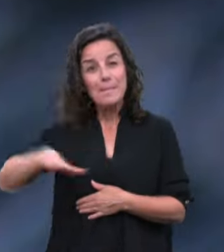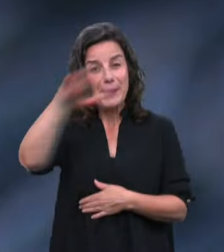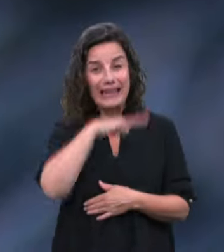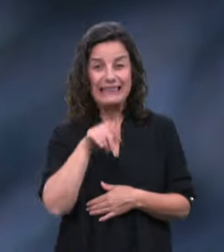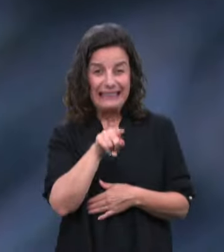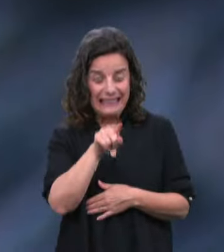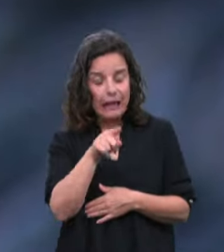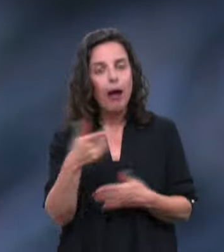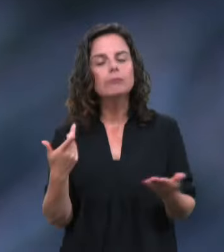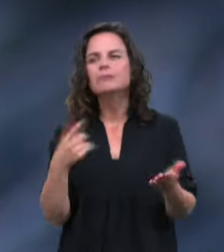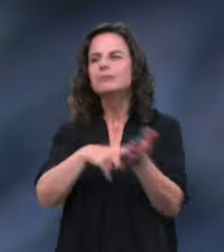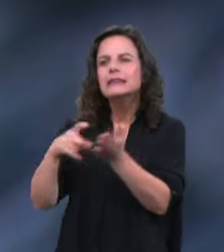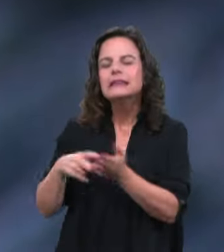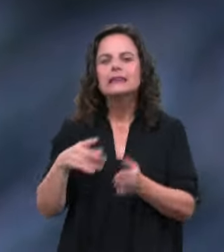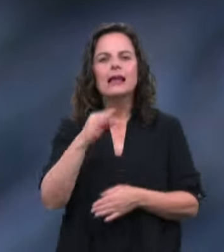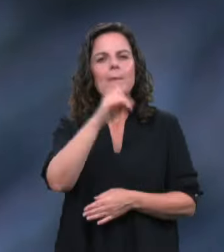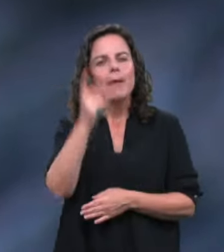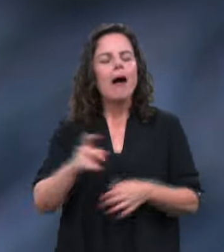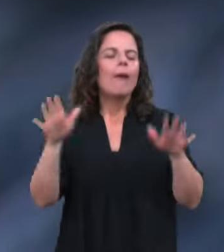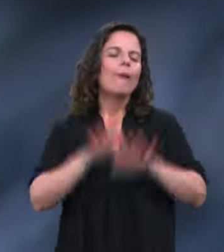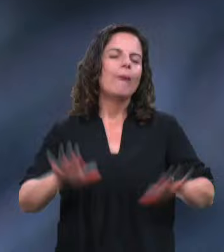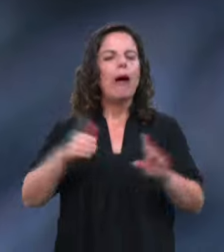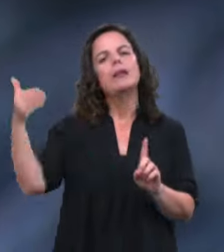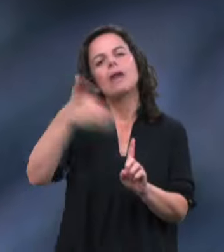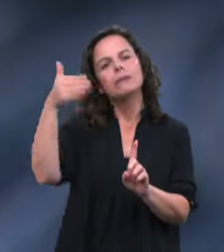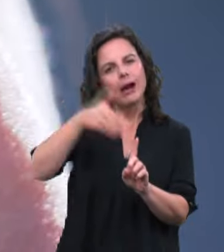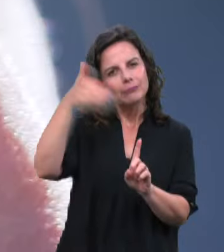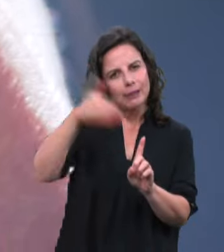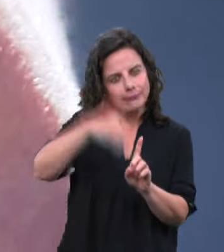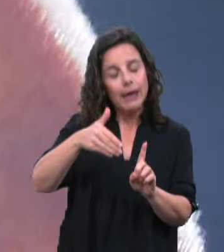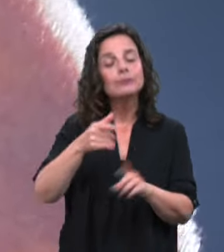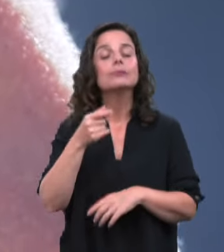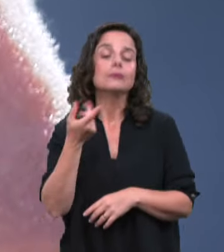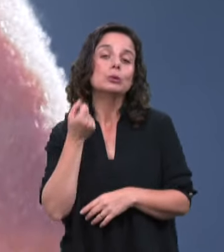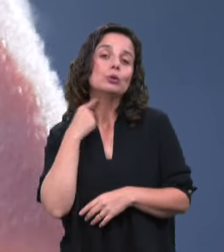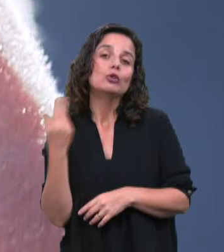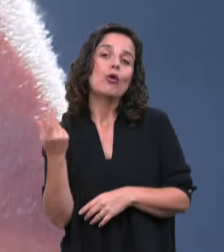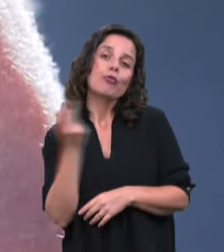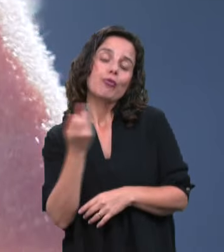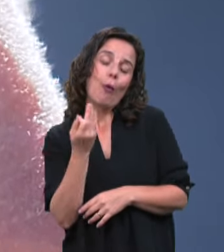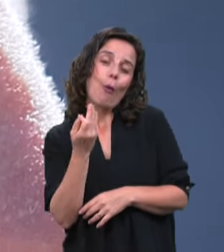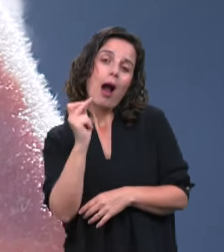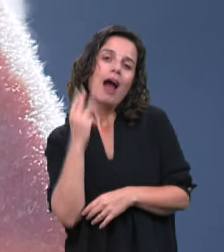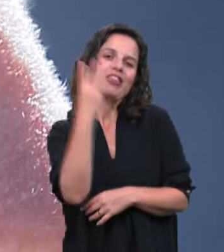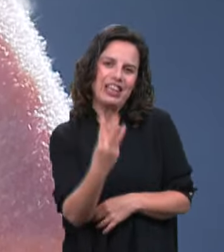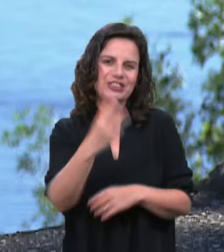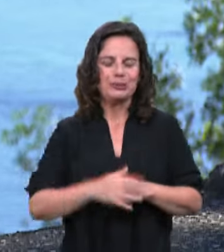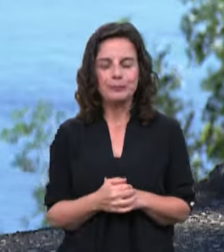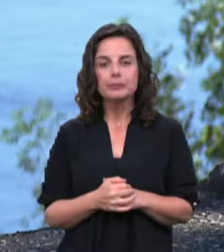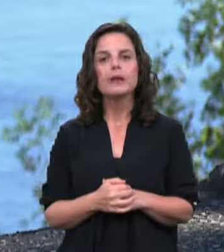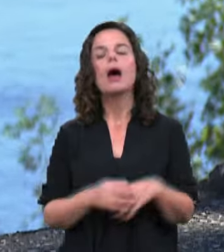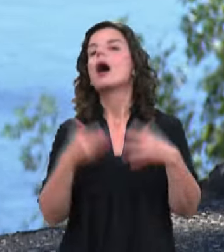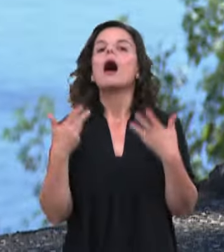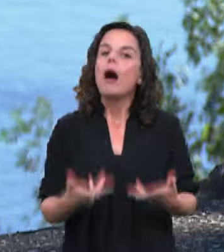que encontrou sempre necessário paz e tranquilidade para fazer o curso em 3 anos. Agora eu